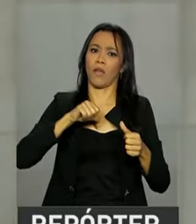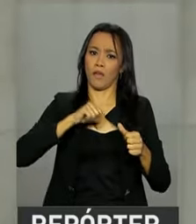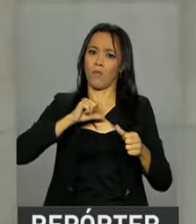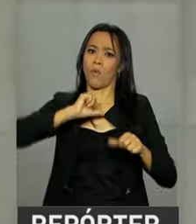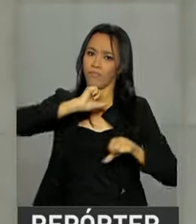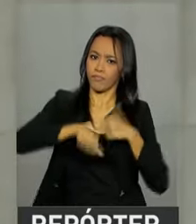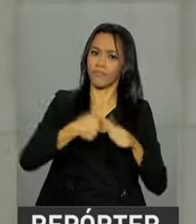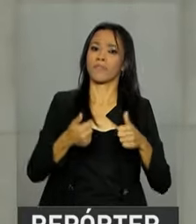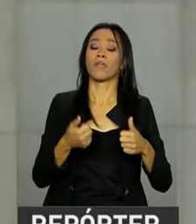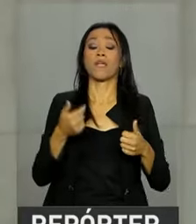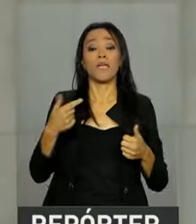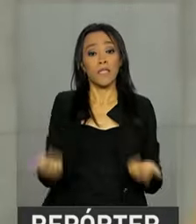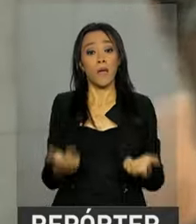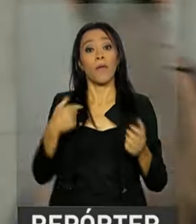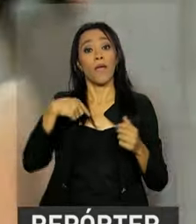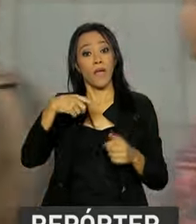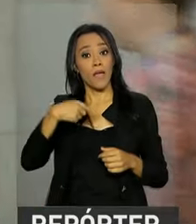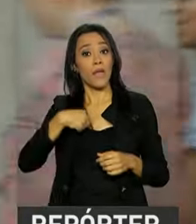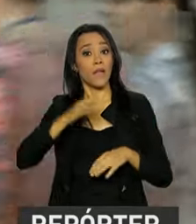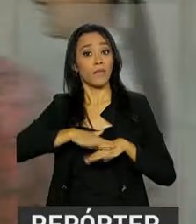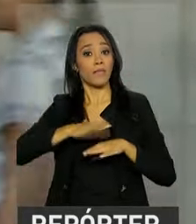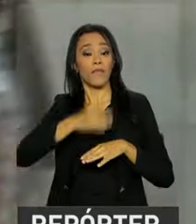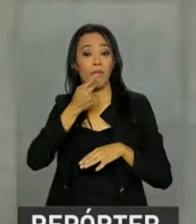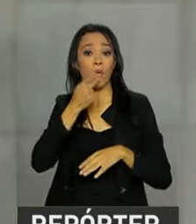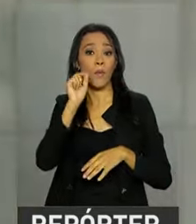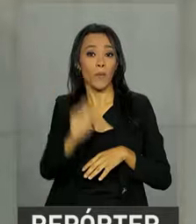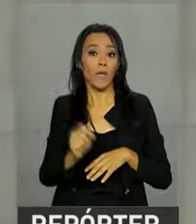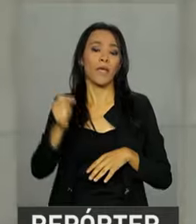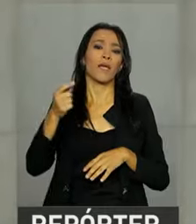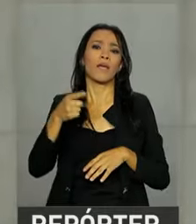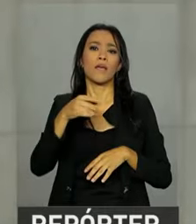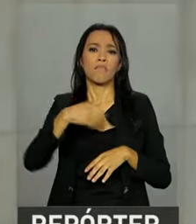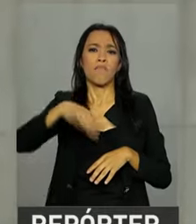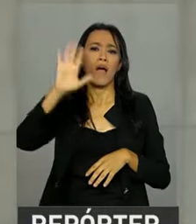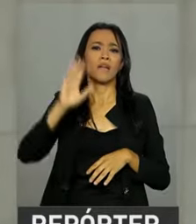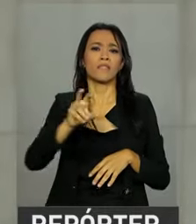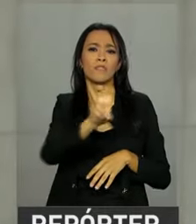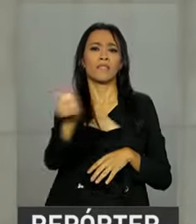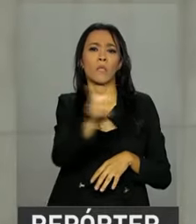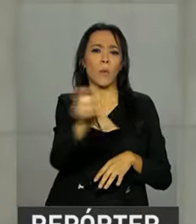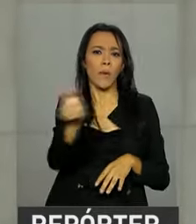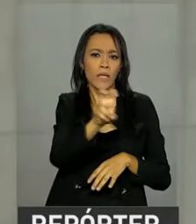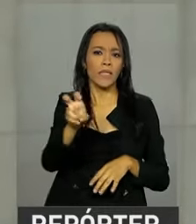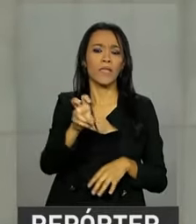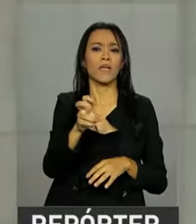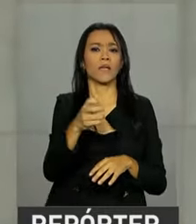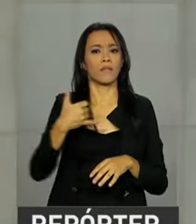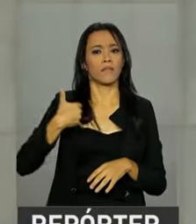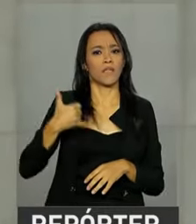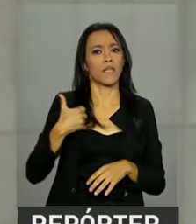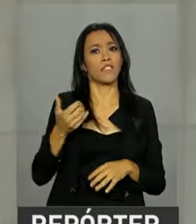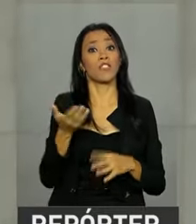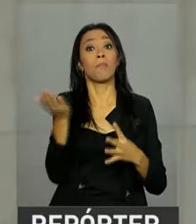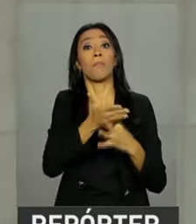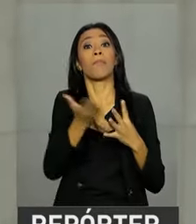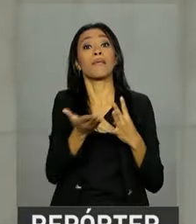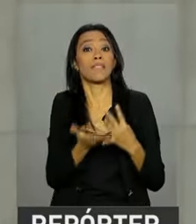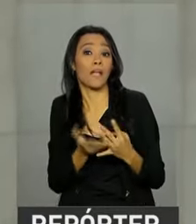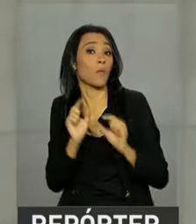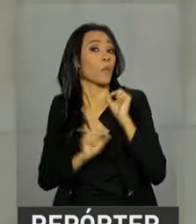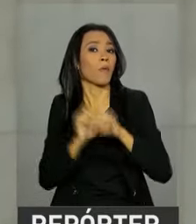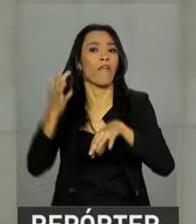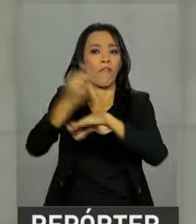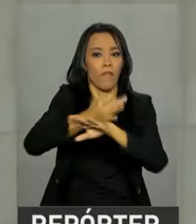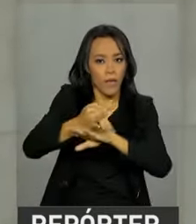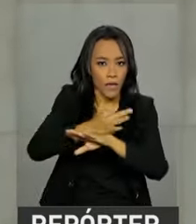pretende por exemplo acabar com o impedimento a trabalhadores com mais de 50 anos de parcelar as férias Além